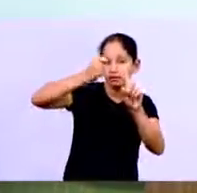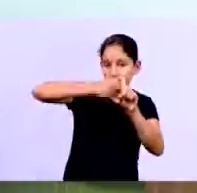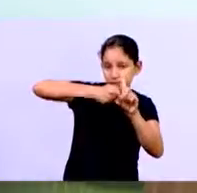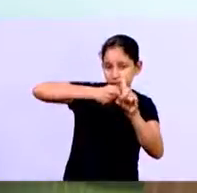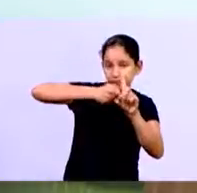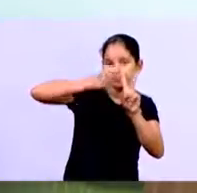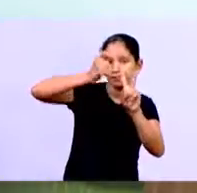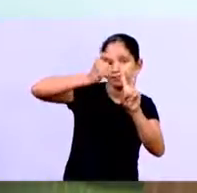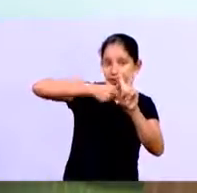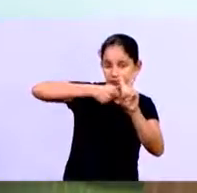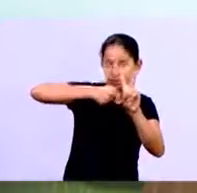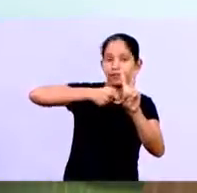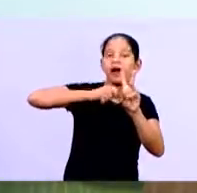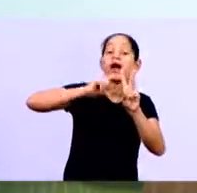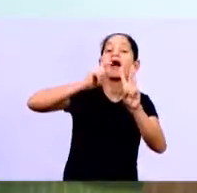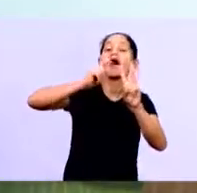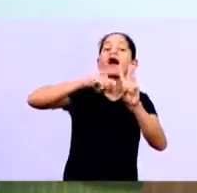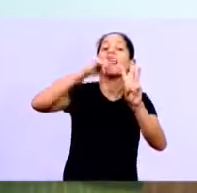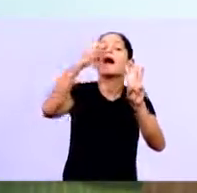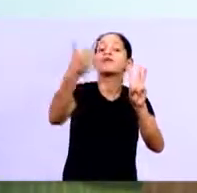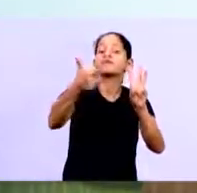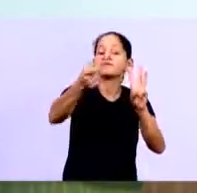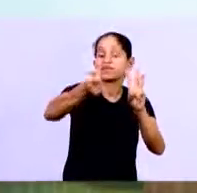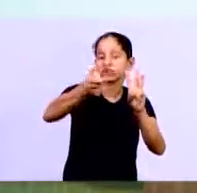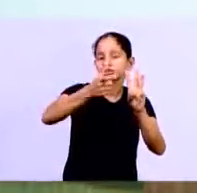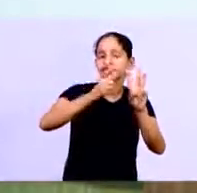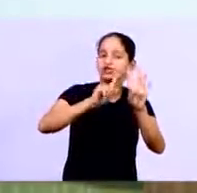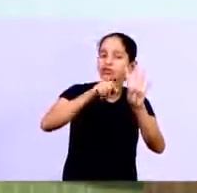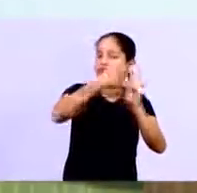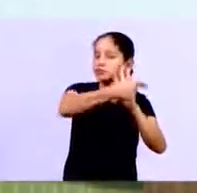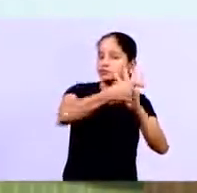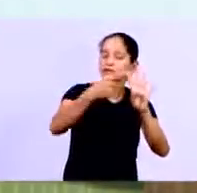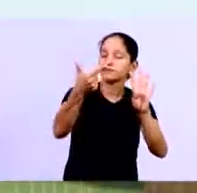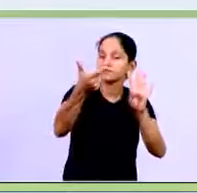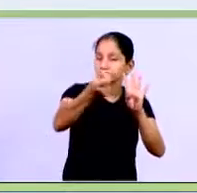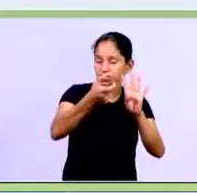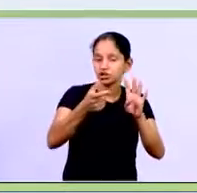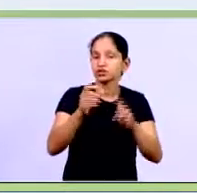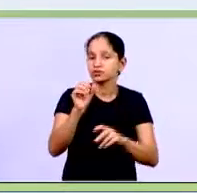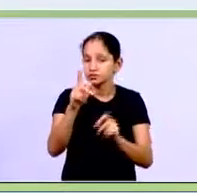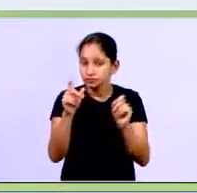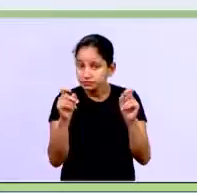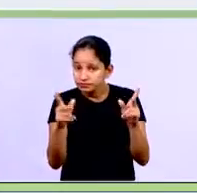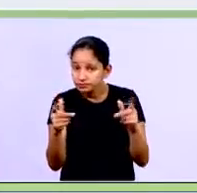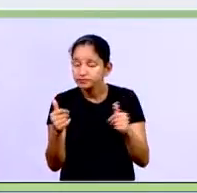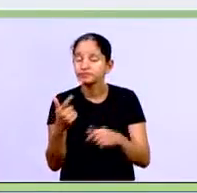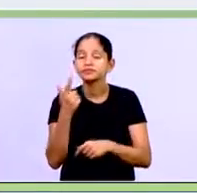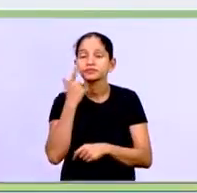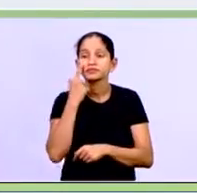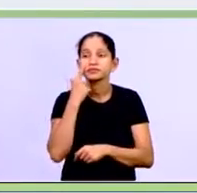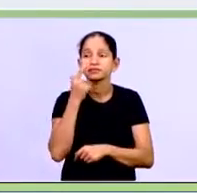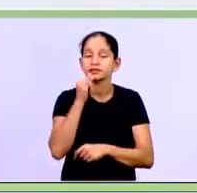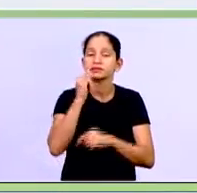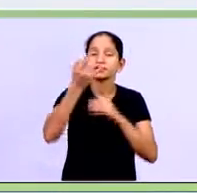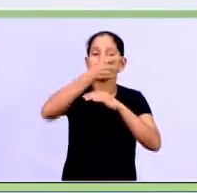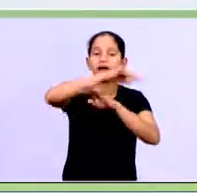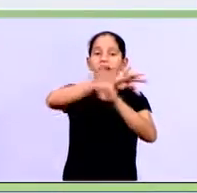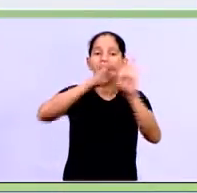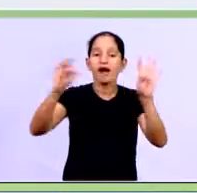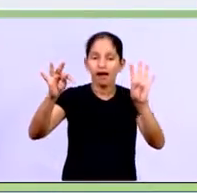segundo também, no terceiro 20% e no quarto 20%. Vamos lá. Temos aqui a nossa planilha